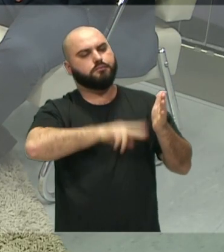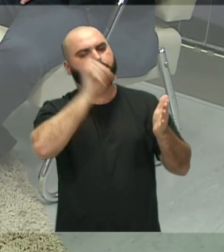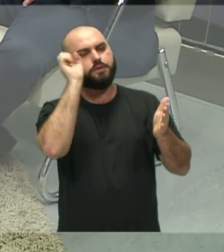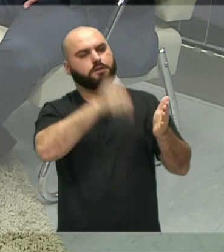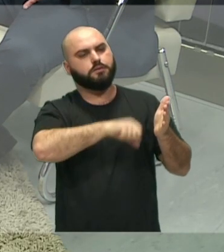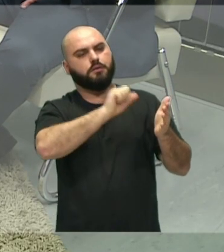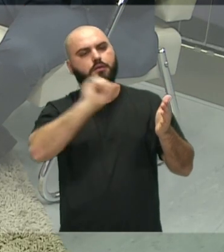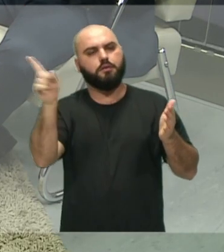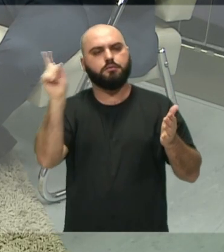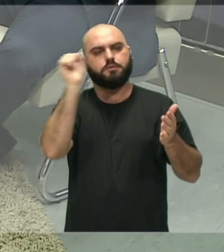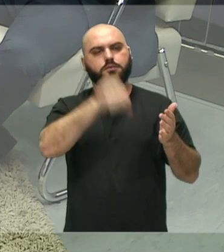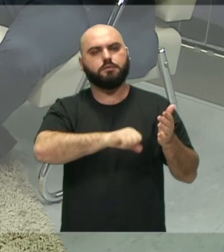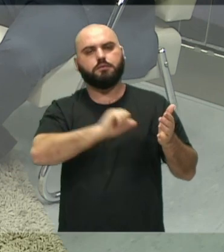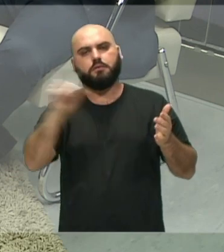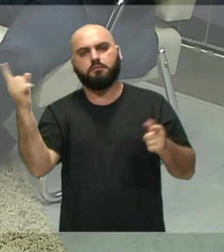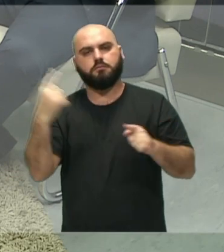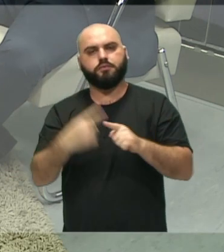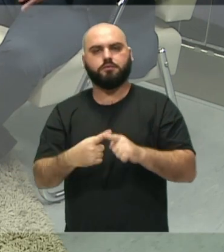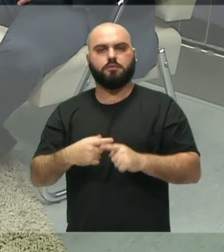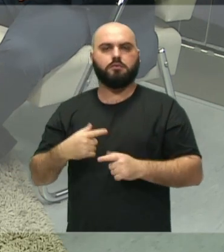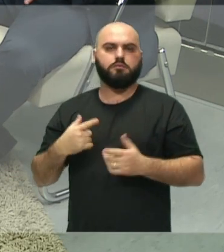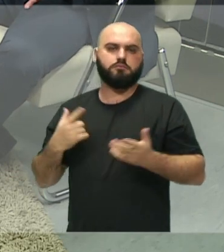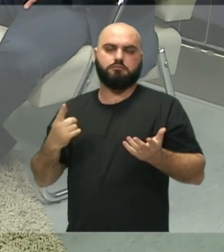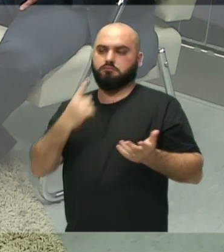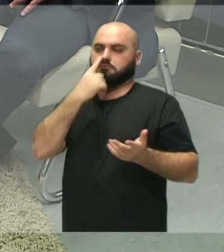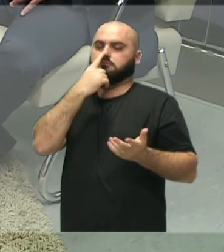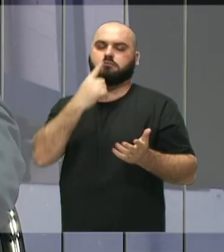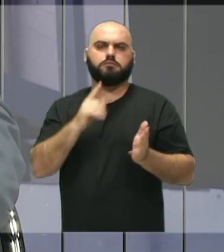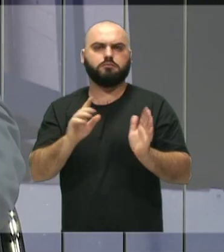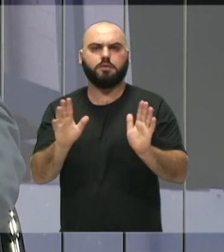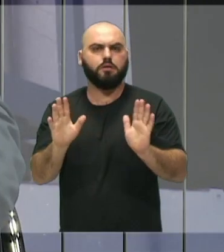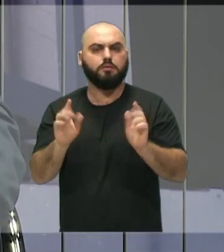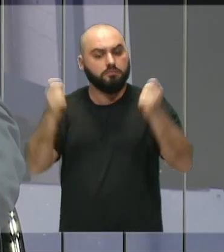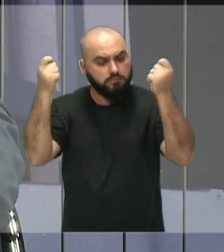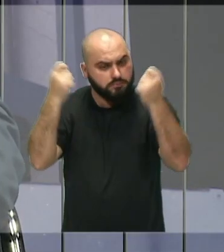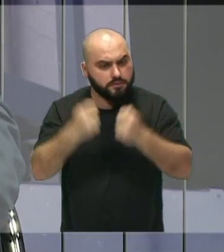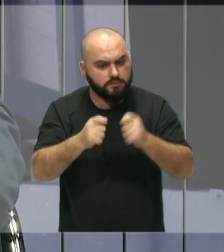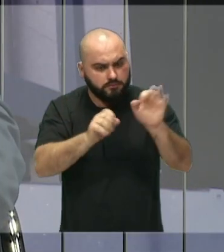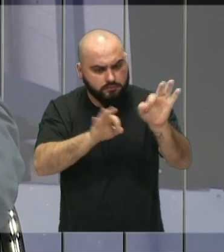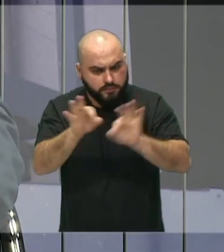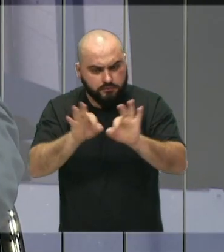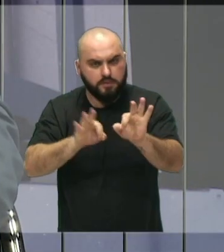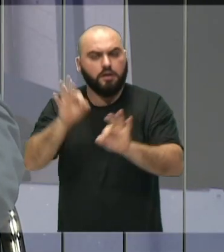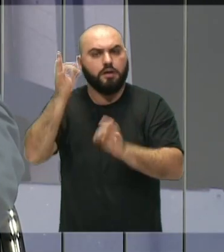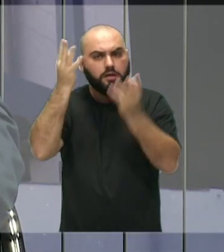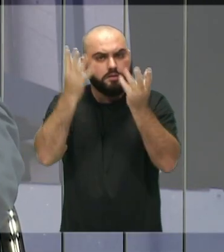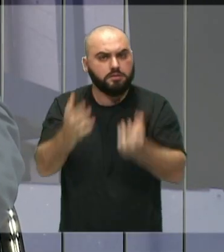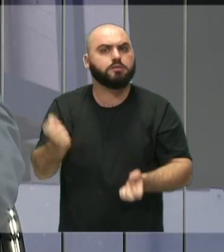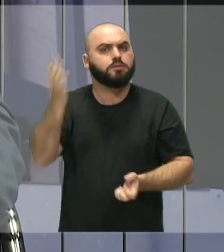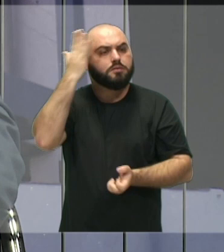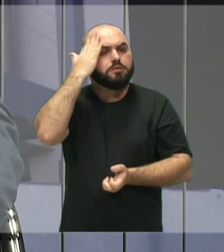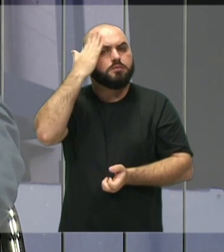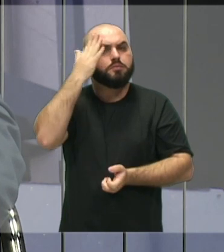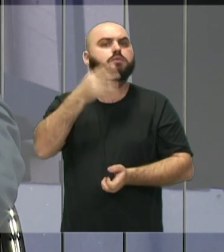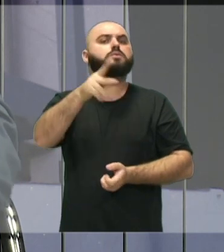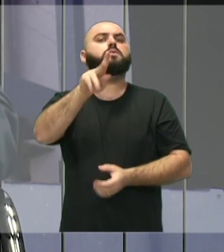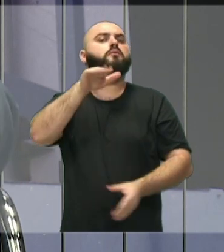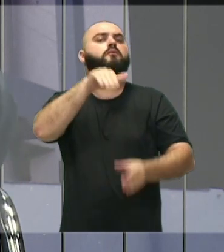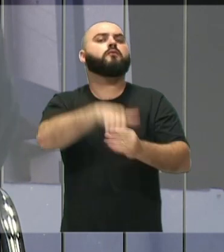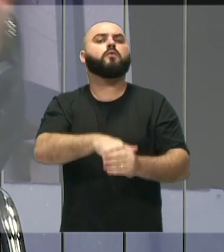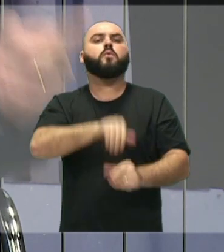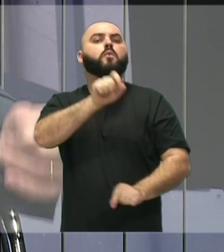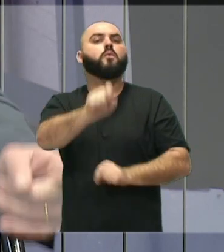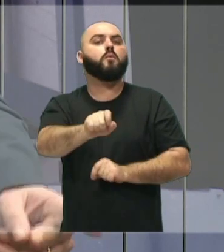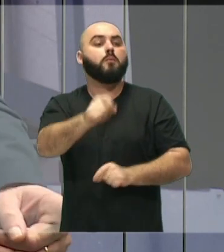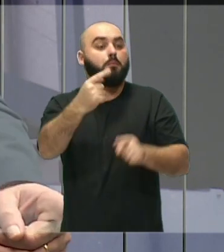sim ou não por vaidades ou por afinidades, não. Tu tem que vir preparado e convicto para o que tu estás votando, porque é naquele voto que